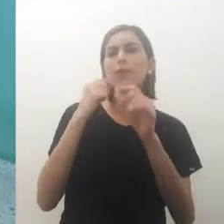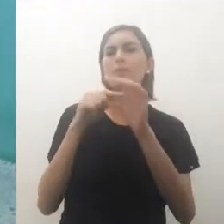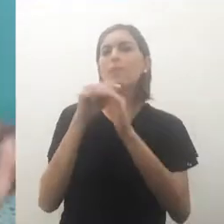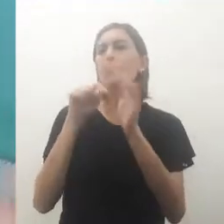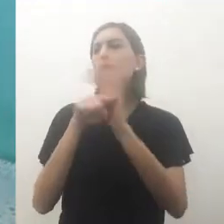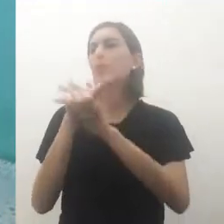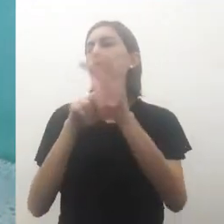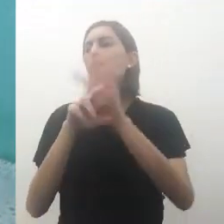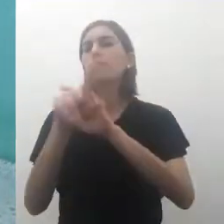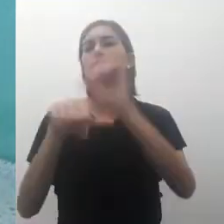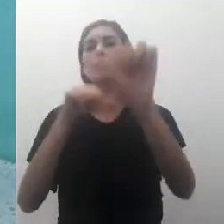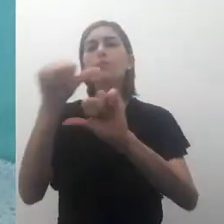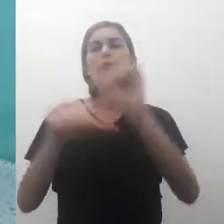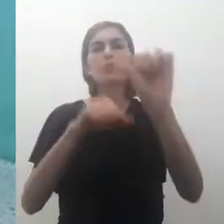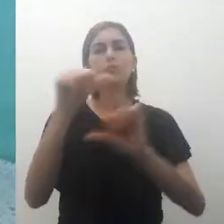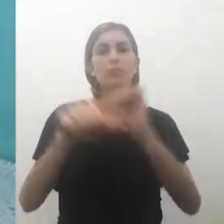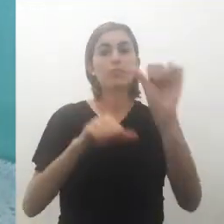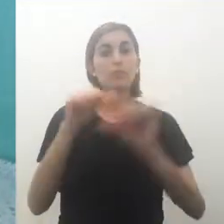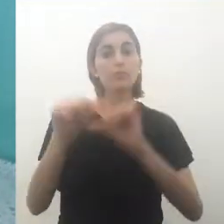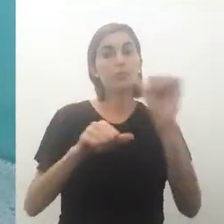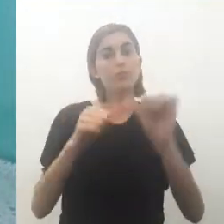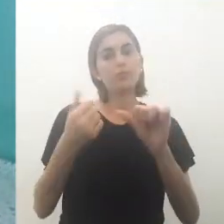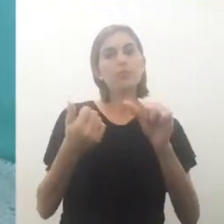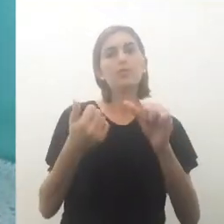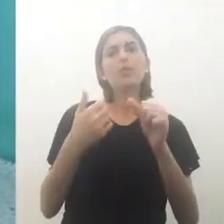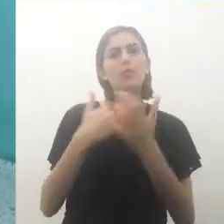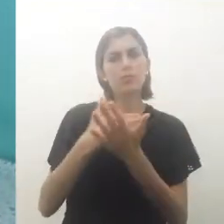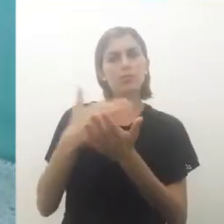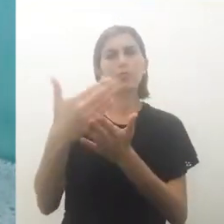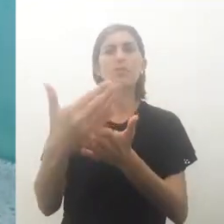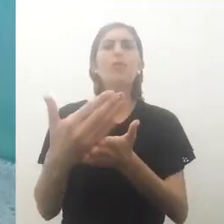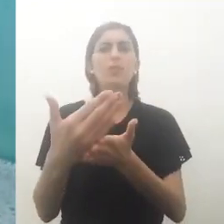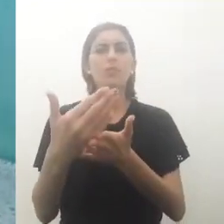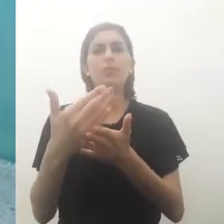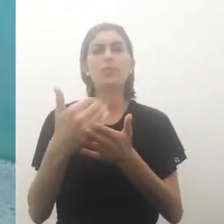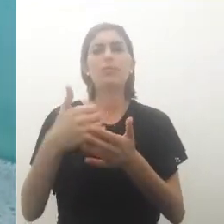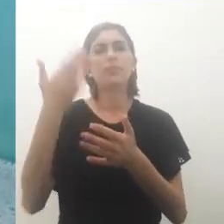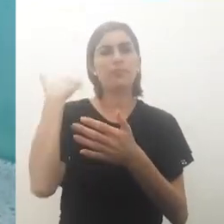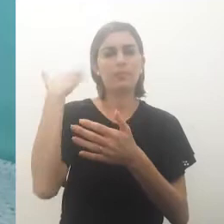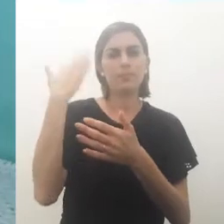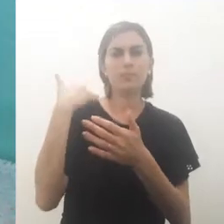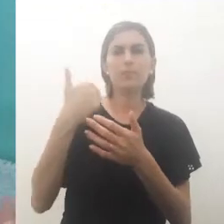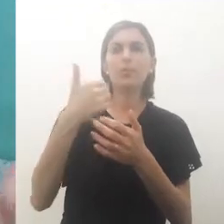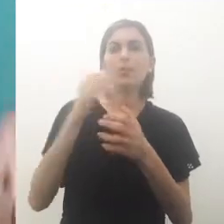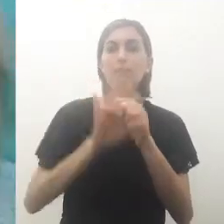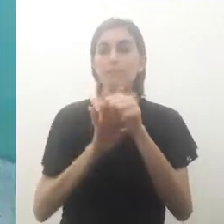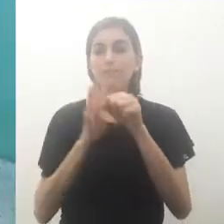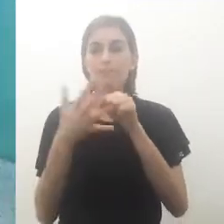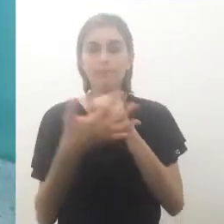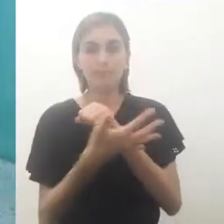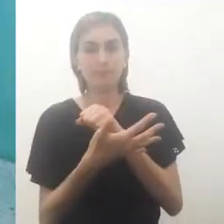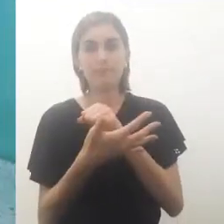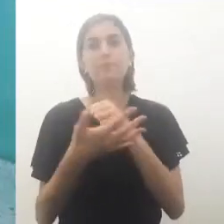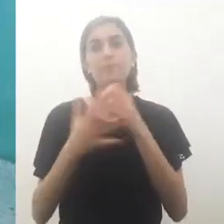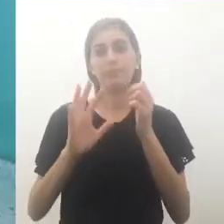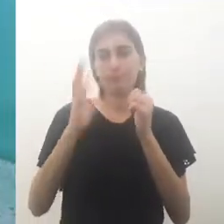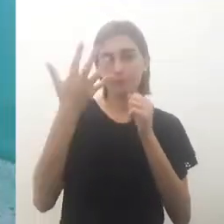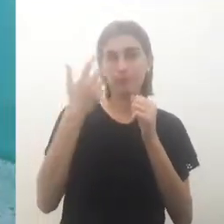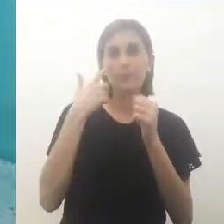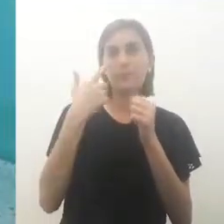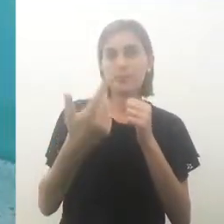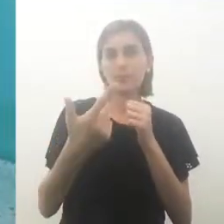sobre as alterações que o mundo tem sofrido desde o início da Covid-19, né? A gente, por